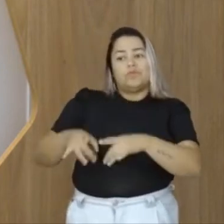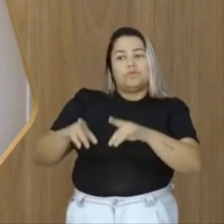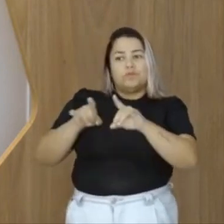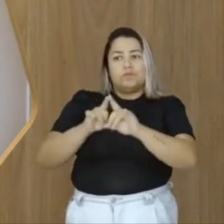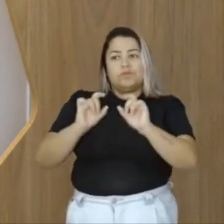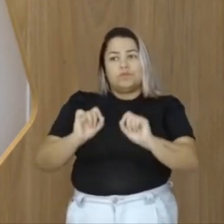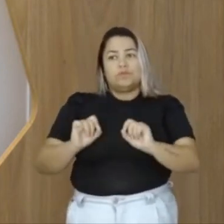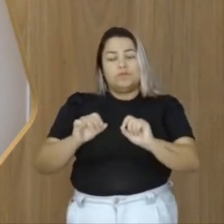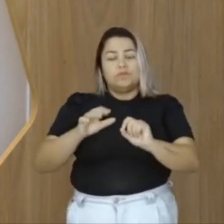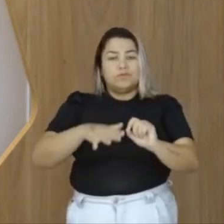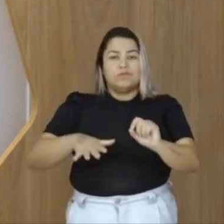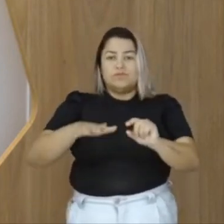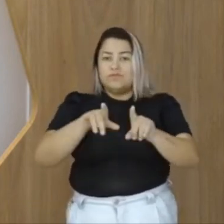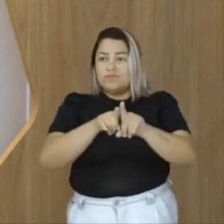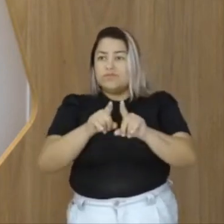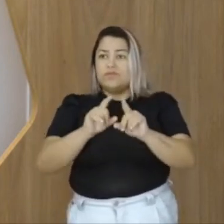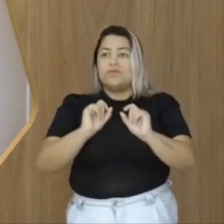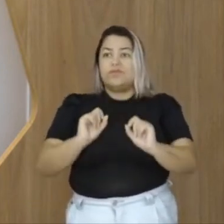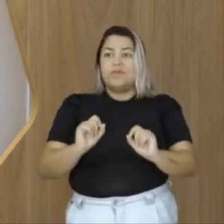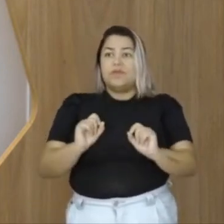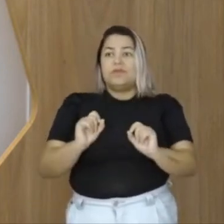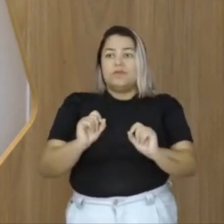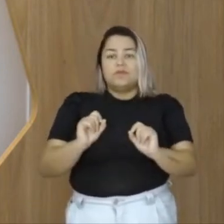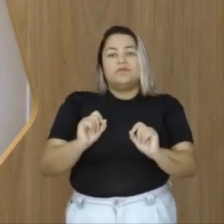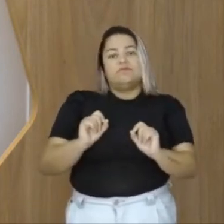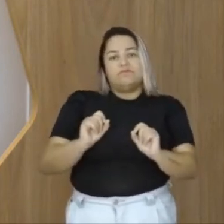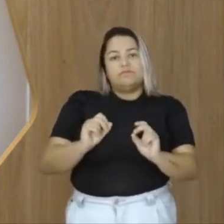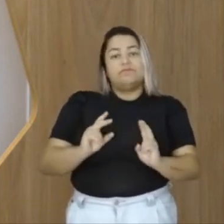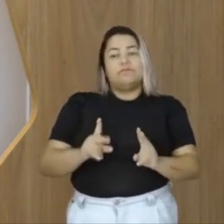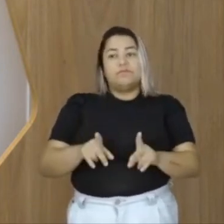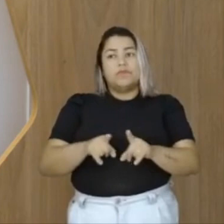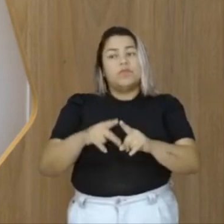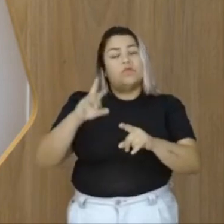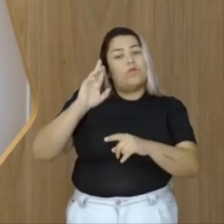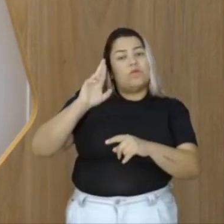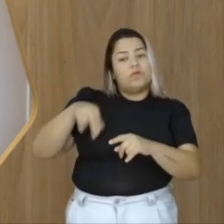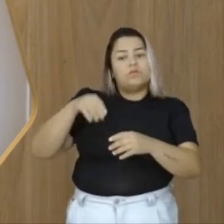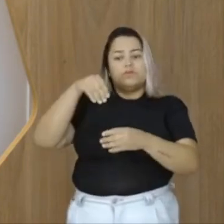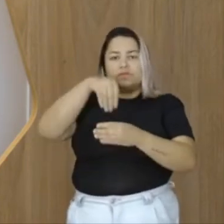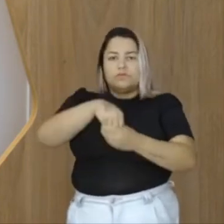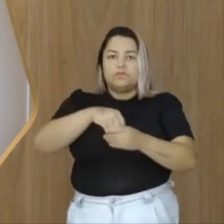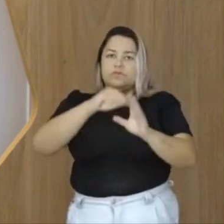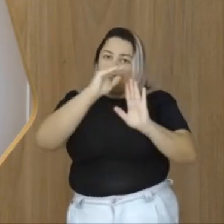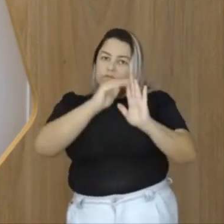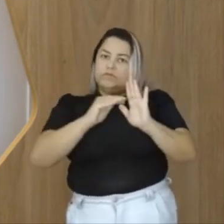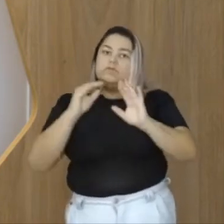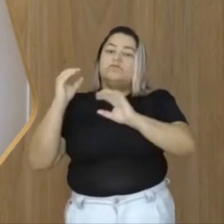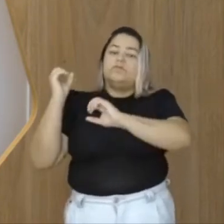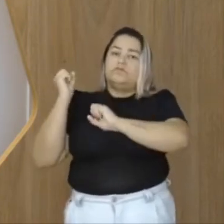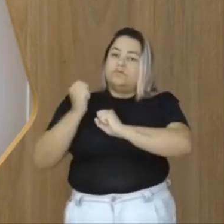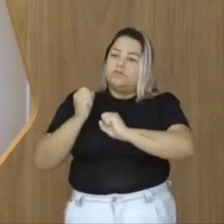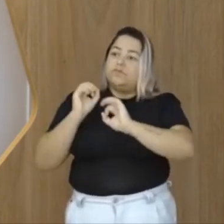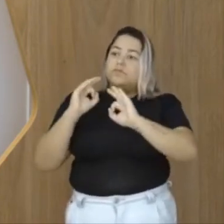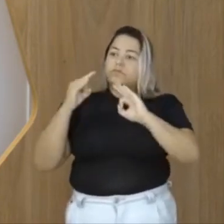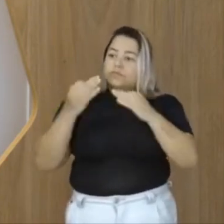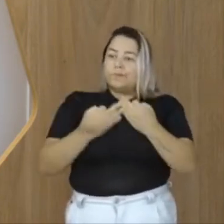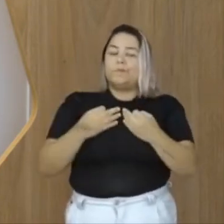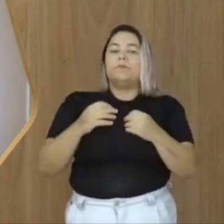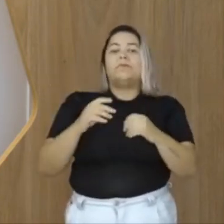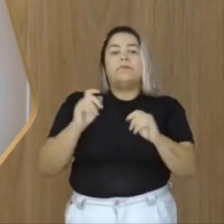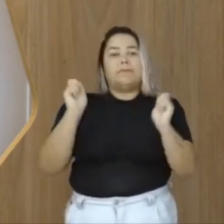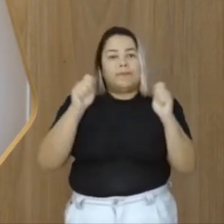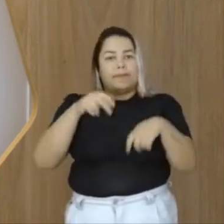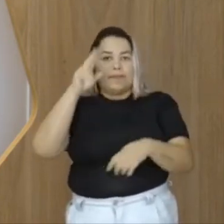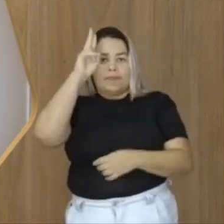social muito desmontada e, consequentemente, também um reflexo dentro do programa Bolsa Família, que a gente precisa lembrar